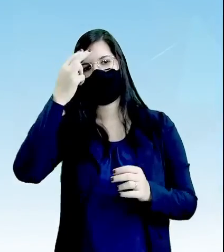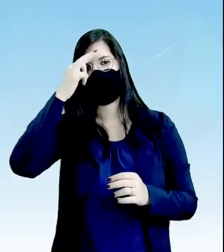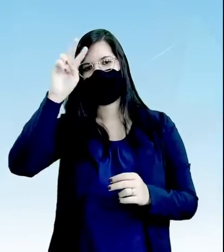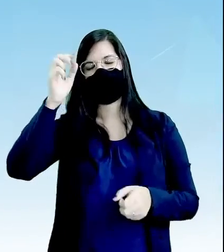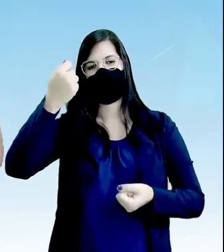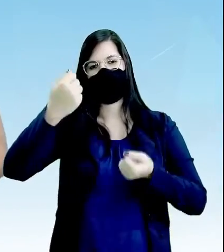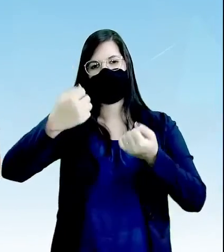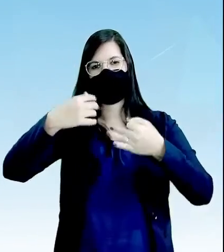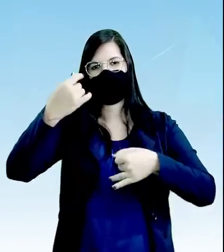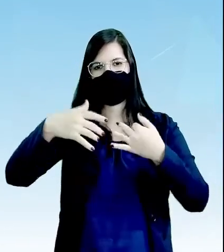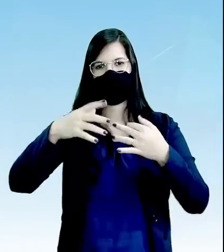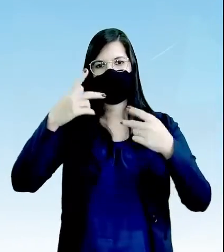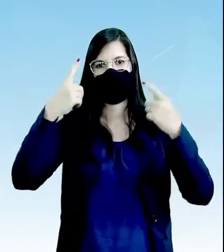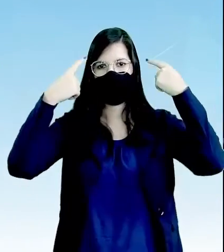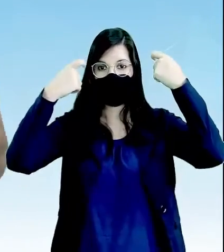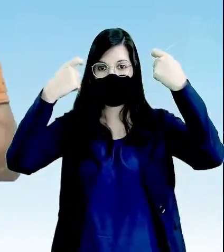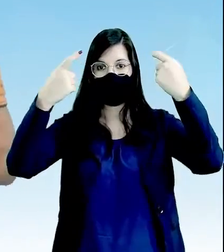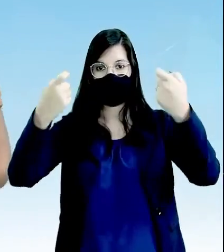dessa revolução,